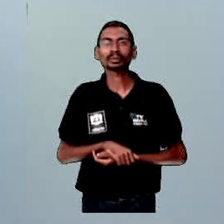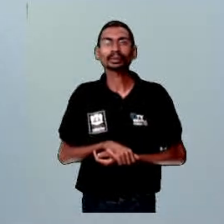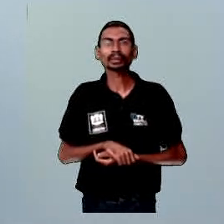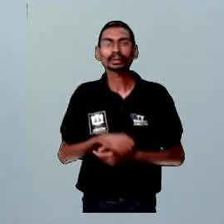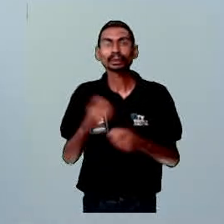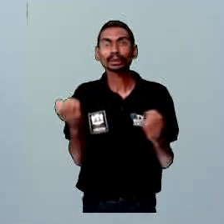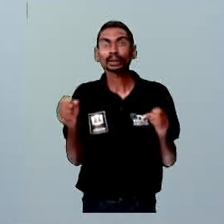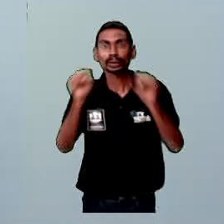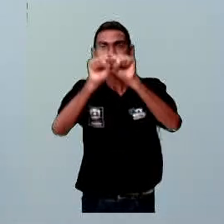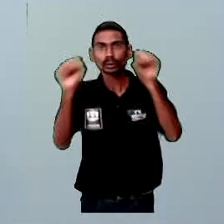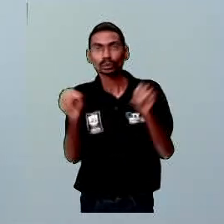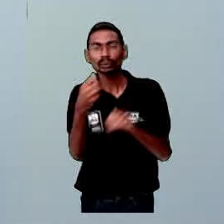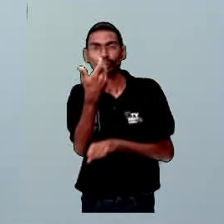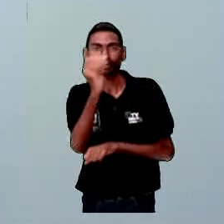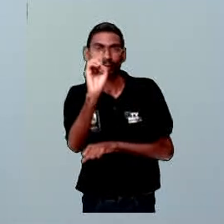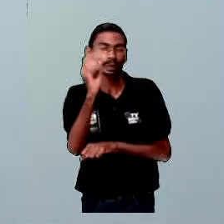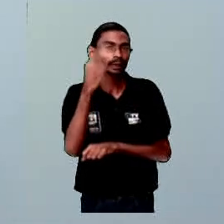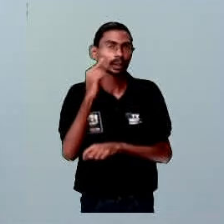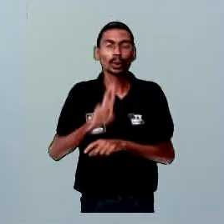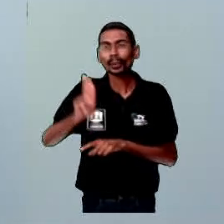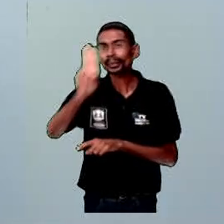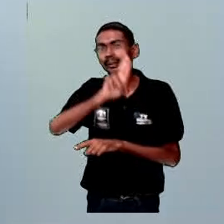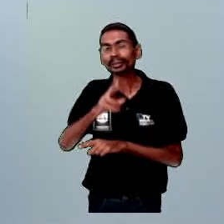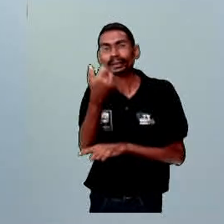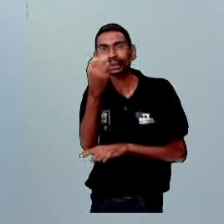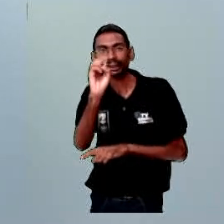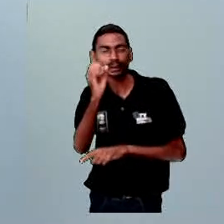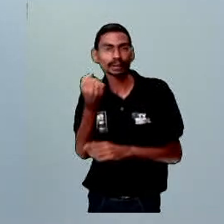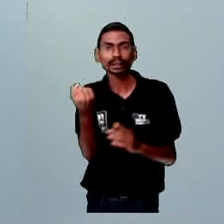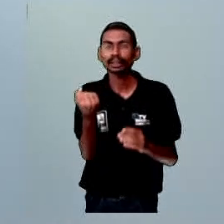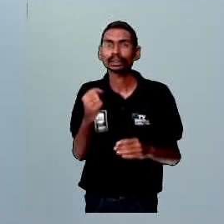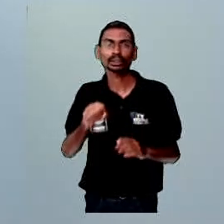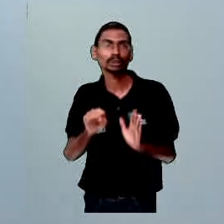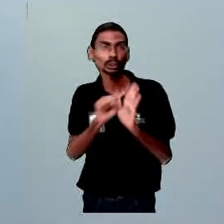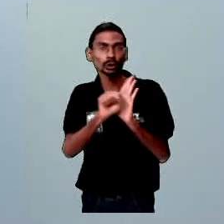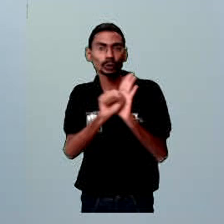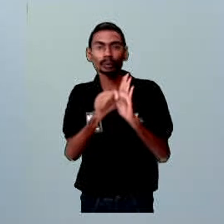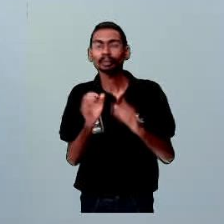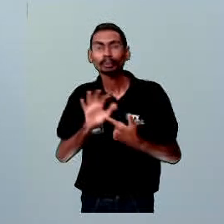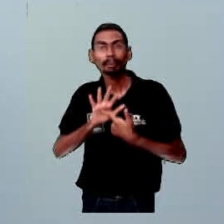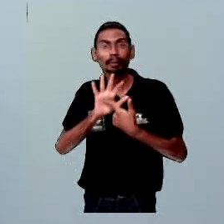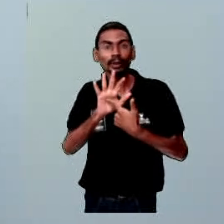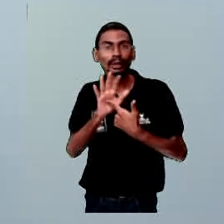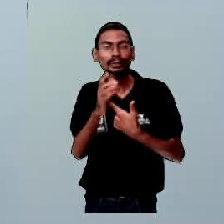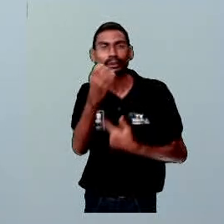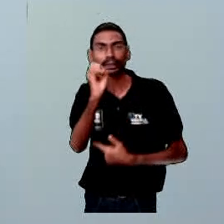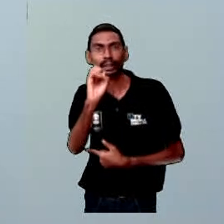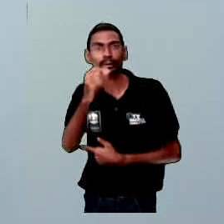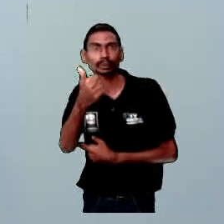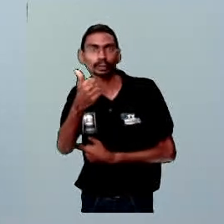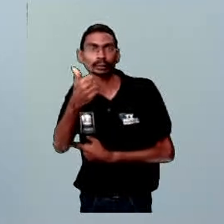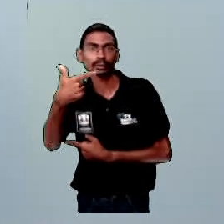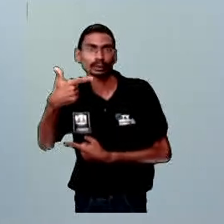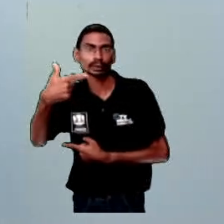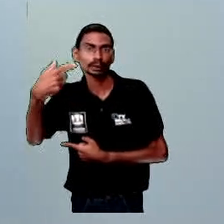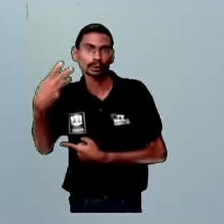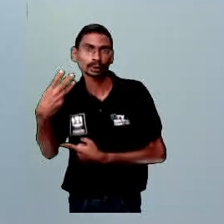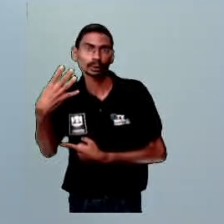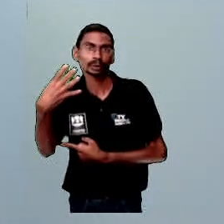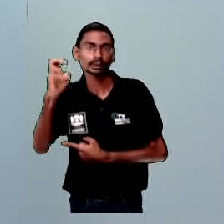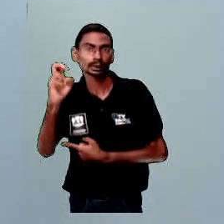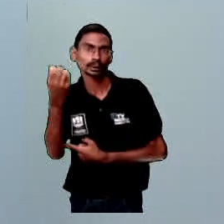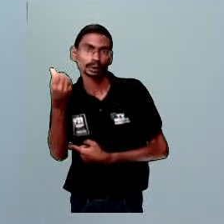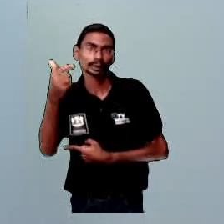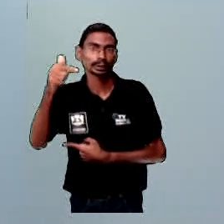Então, usamos apenas 10 símbolos para representar o 0, 1, 2, 3, 4,